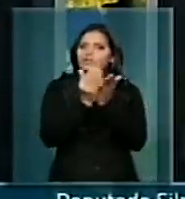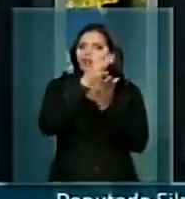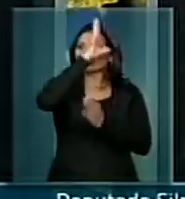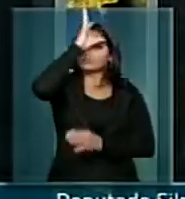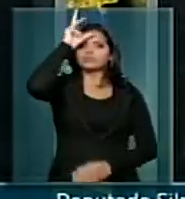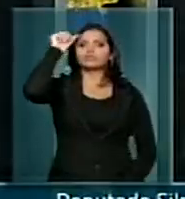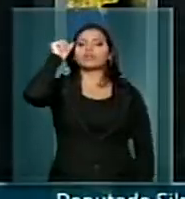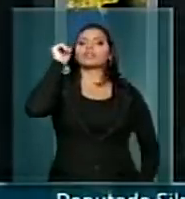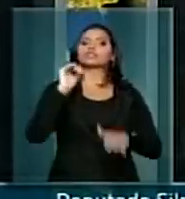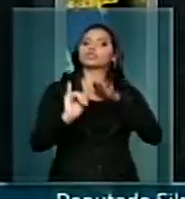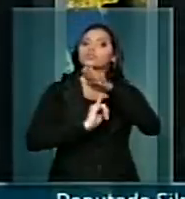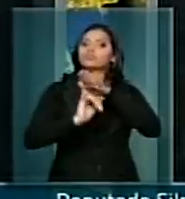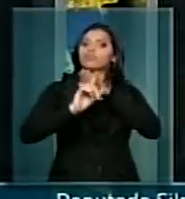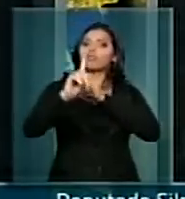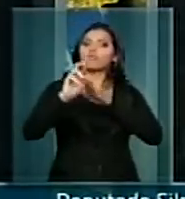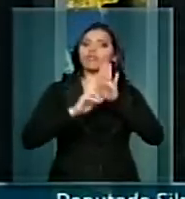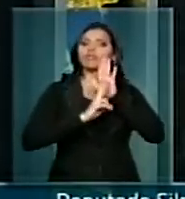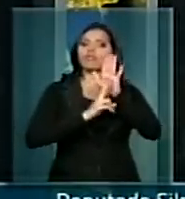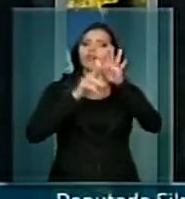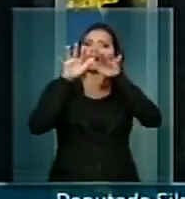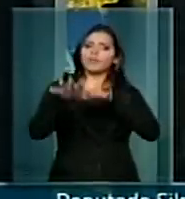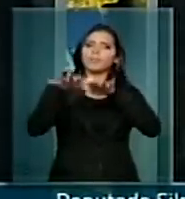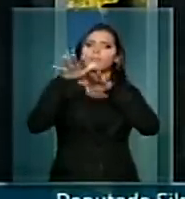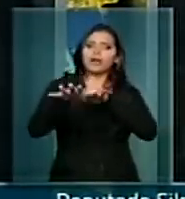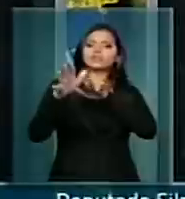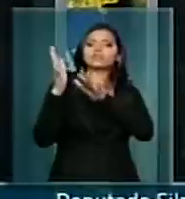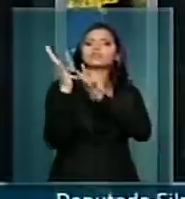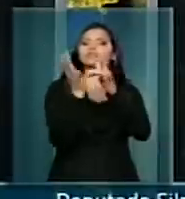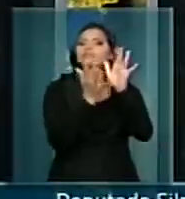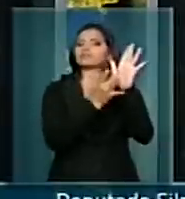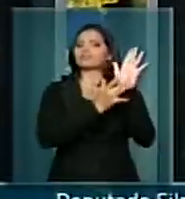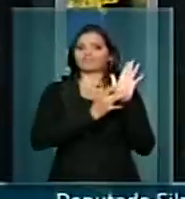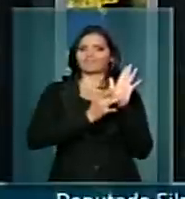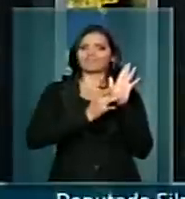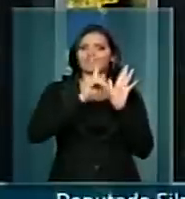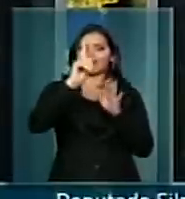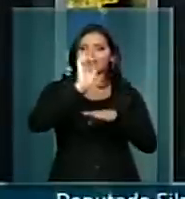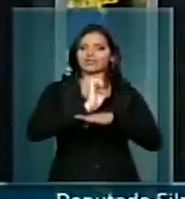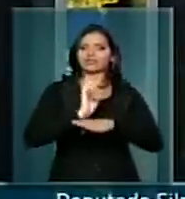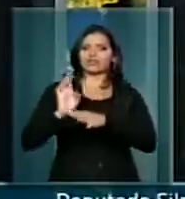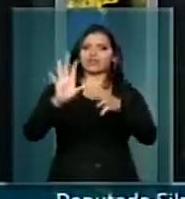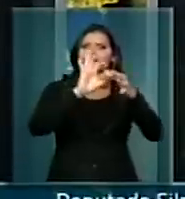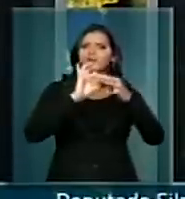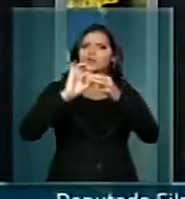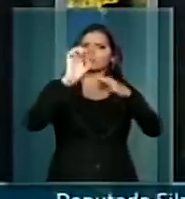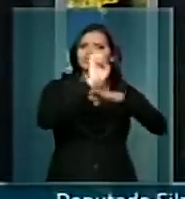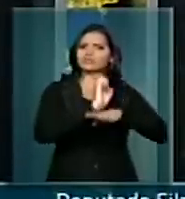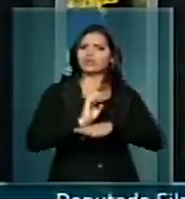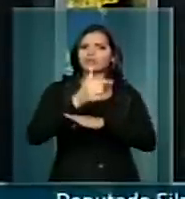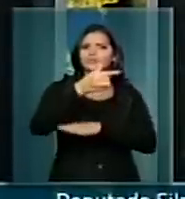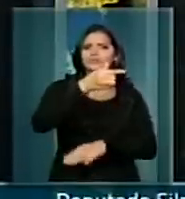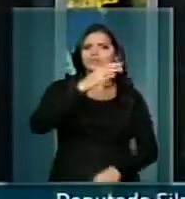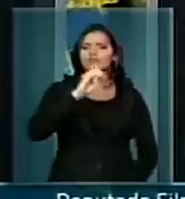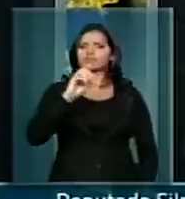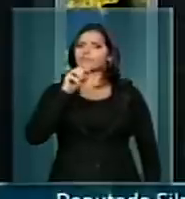o